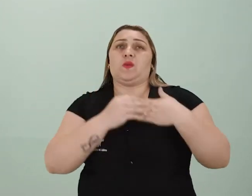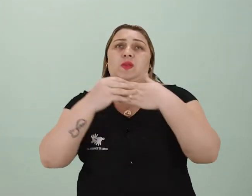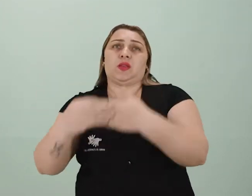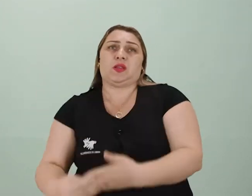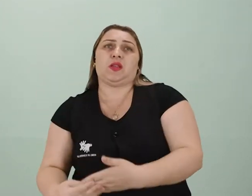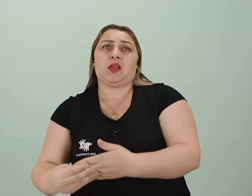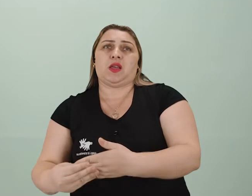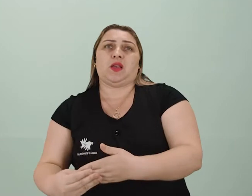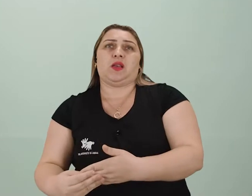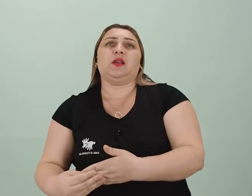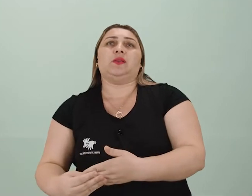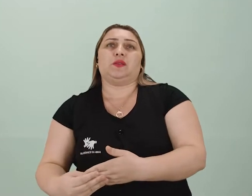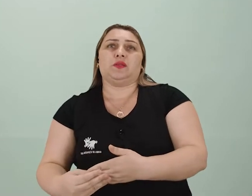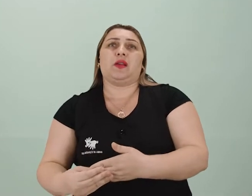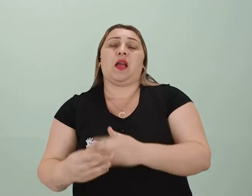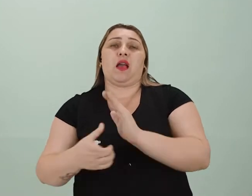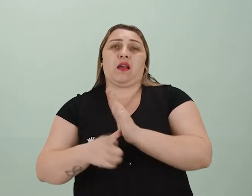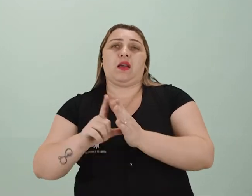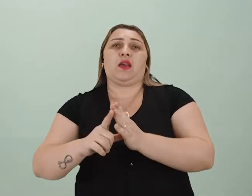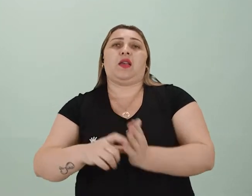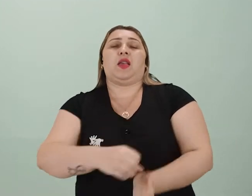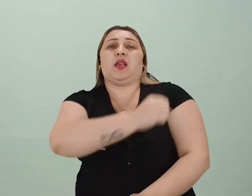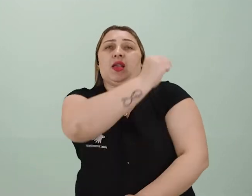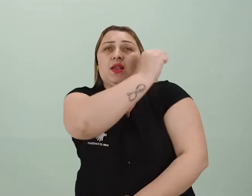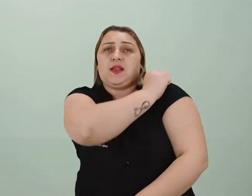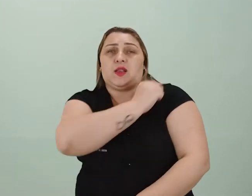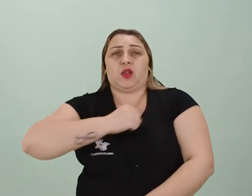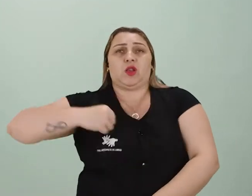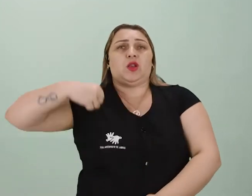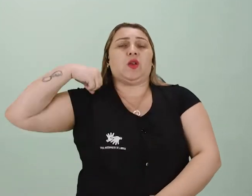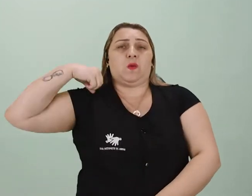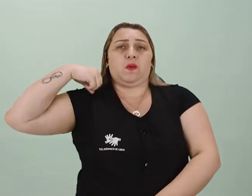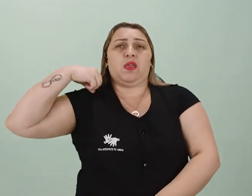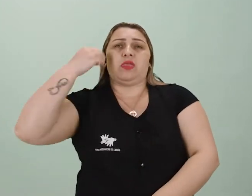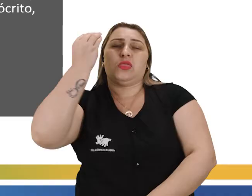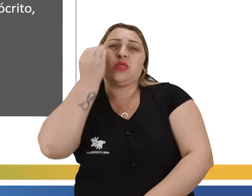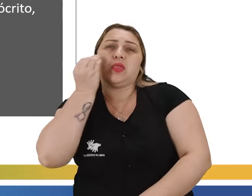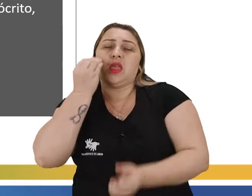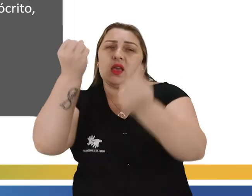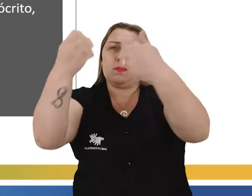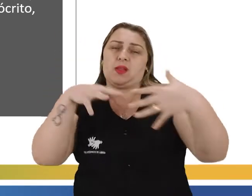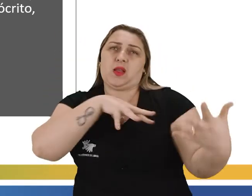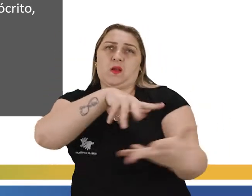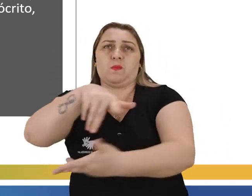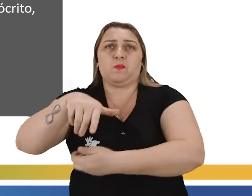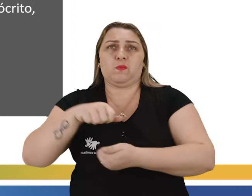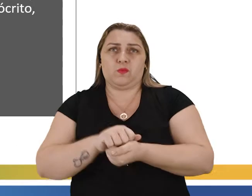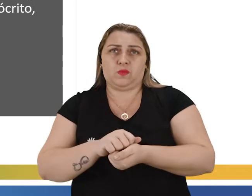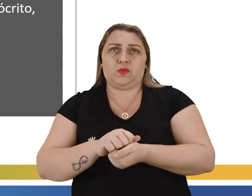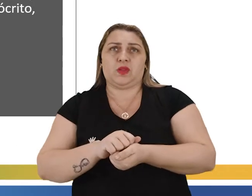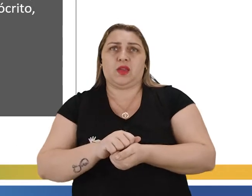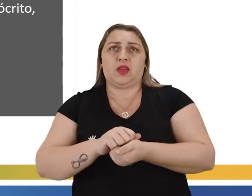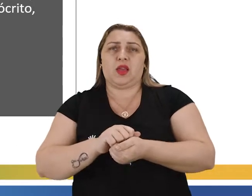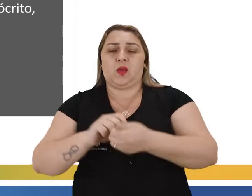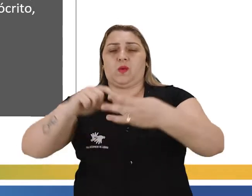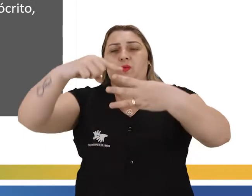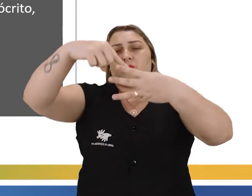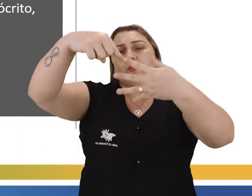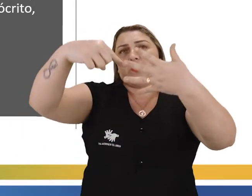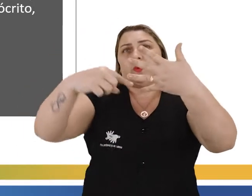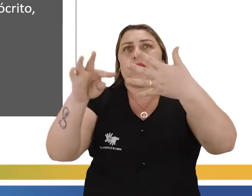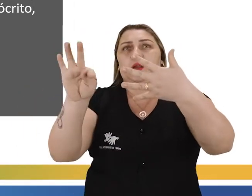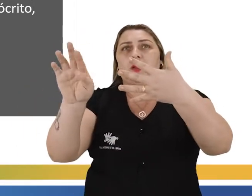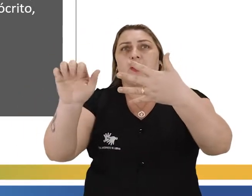aí os pré-socráticos, que passaram a tentar explicar o mundo de diversas formas. Tales de